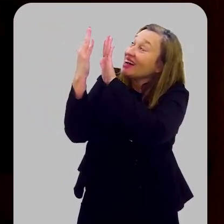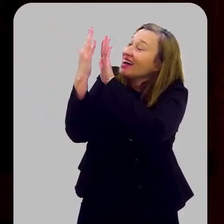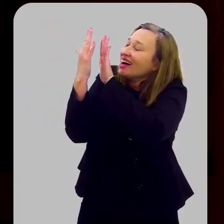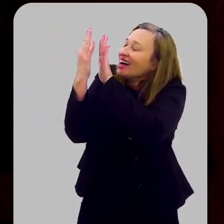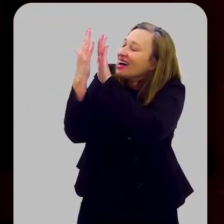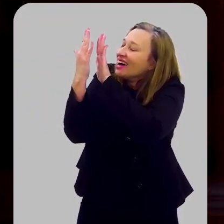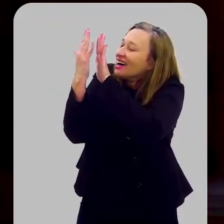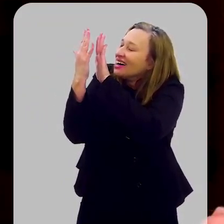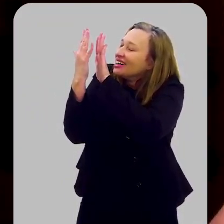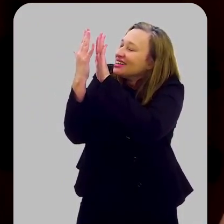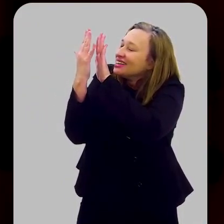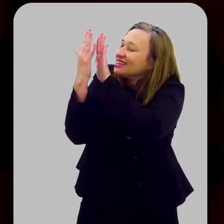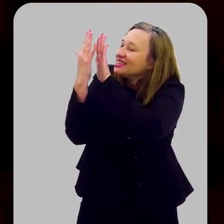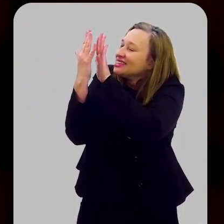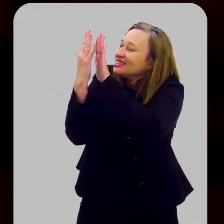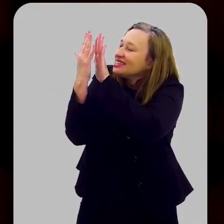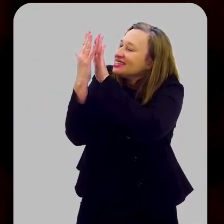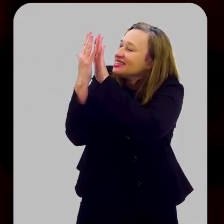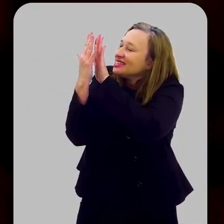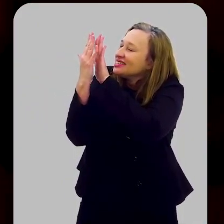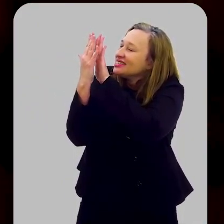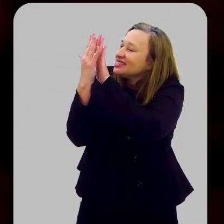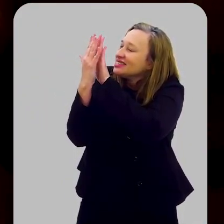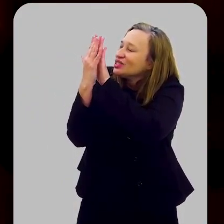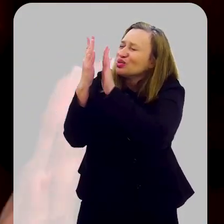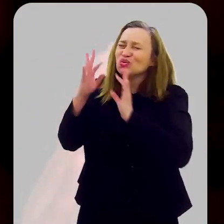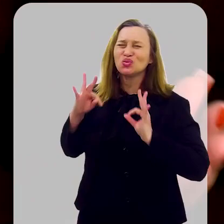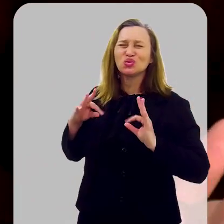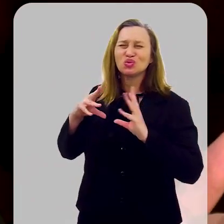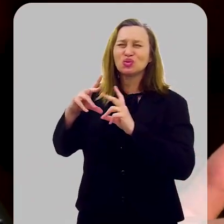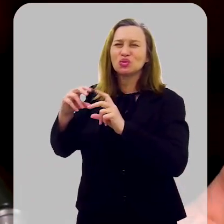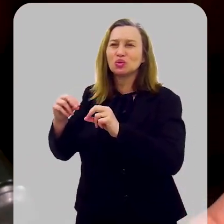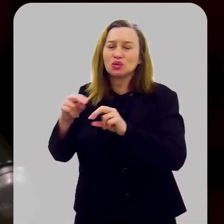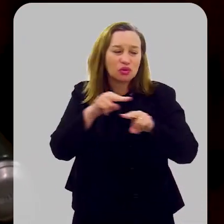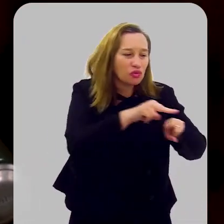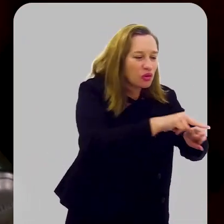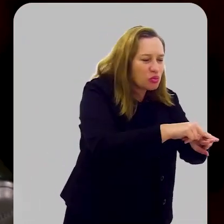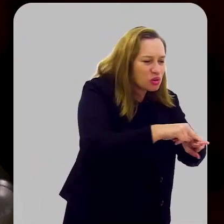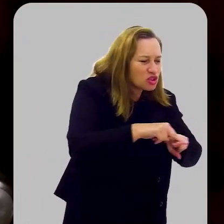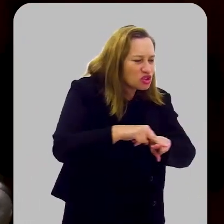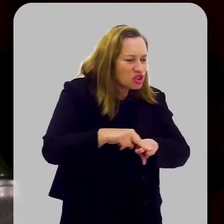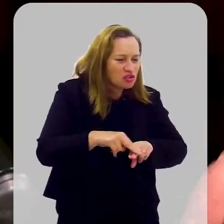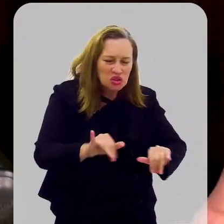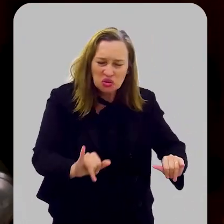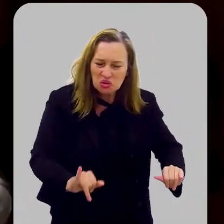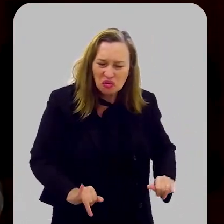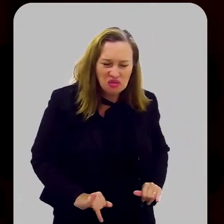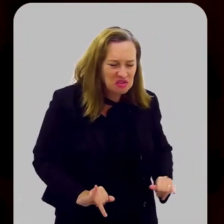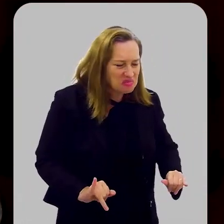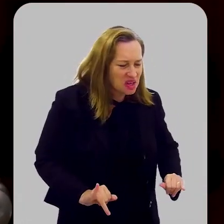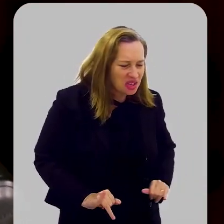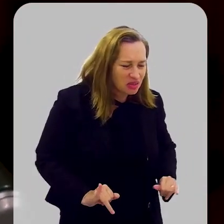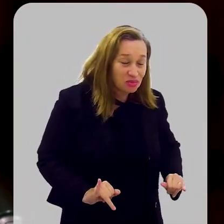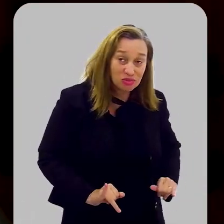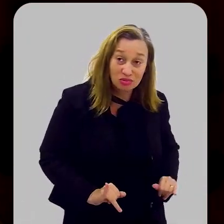e tudo aquilo que um dia foi motivo pra sofrer não